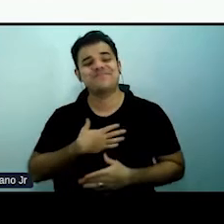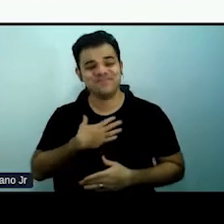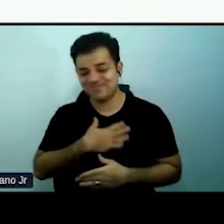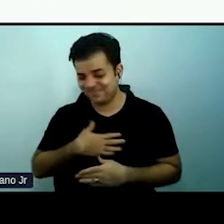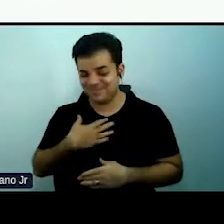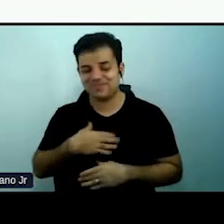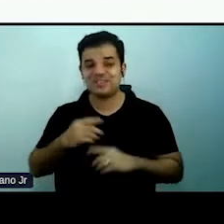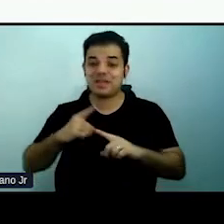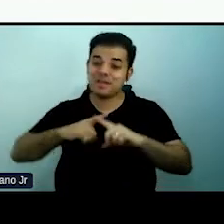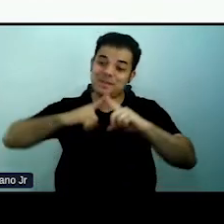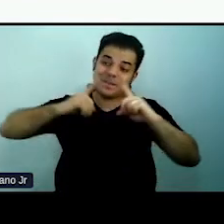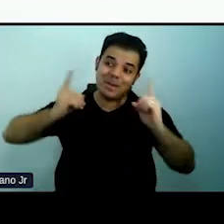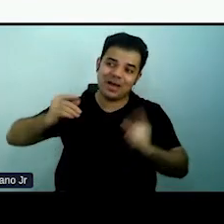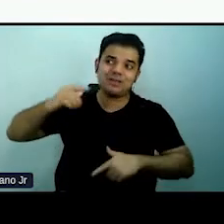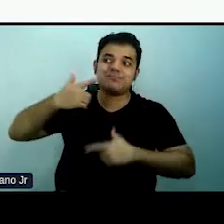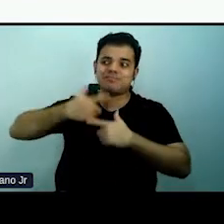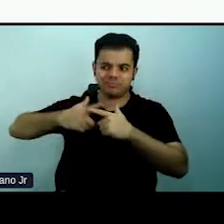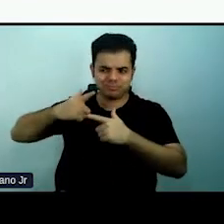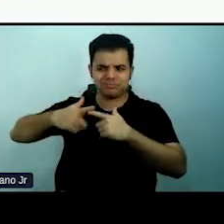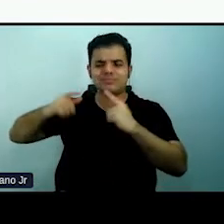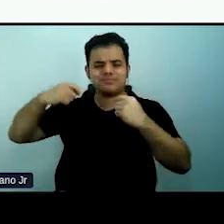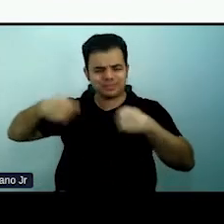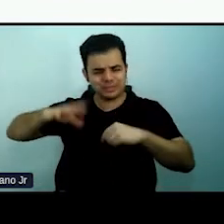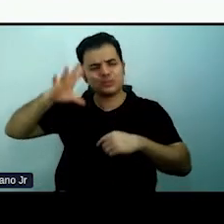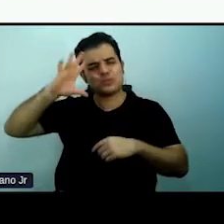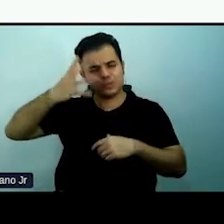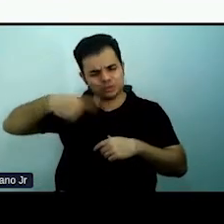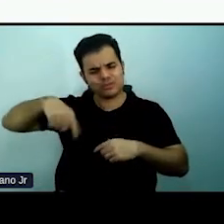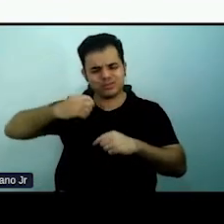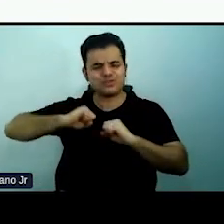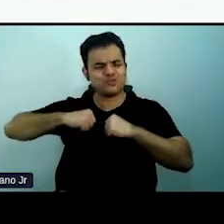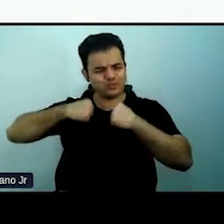Apesar, né, dos problemas, a gente está buscando soluções.